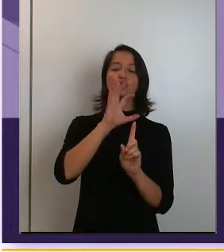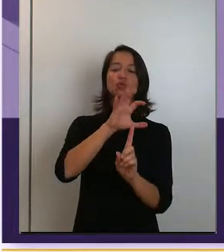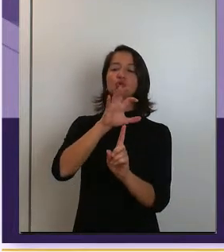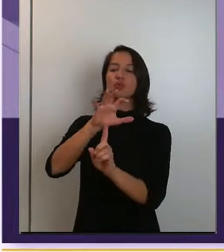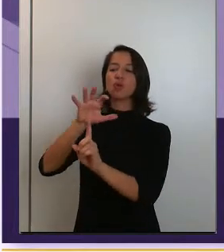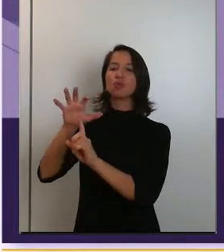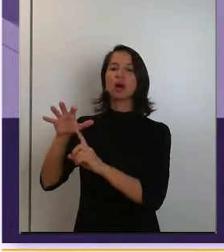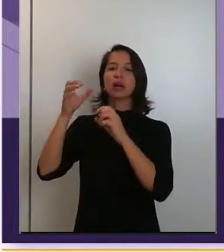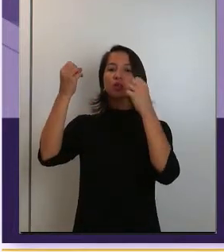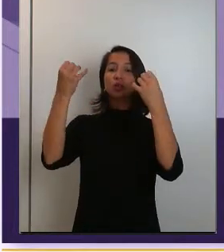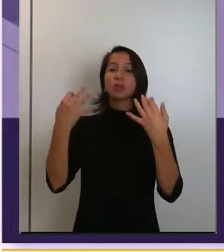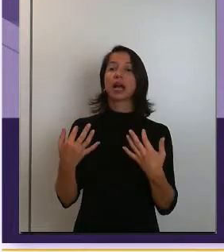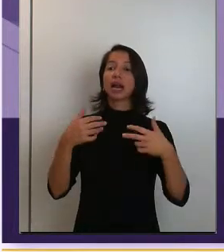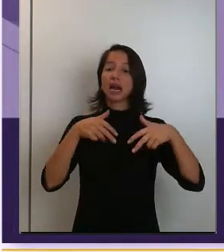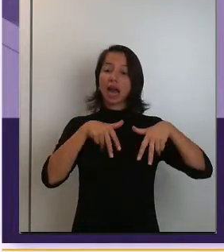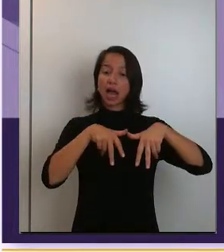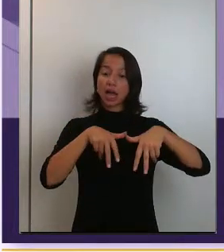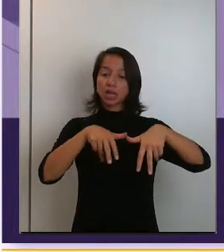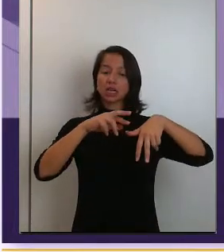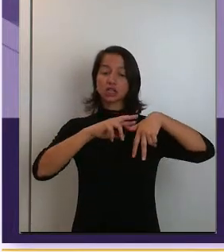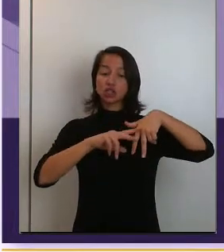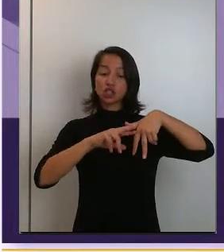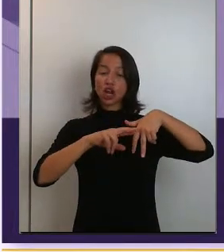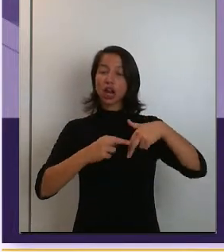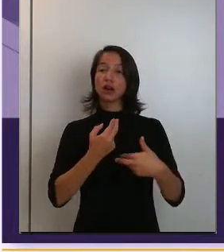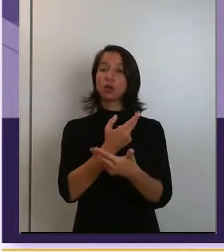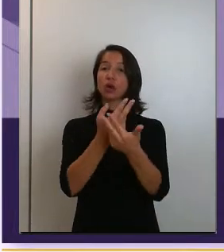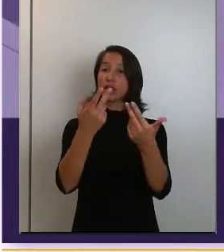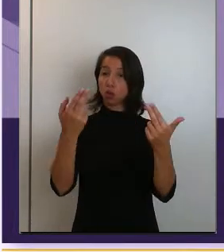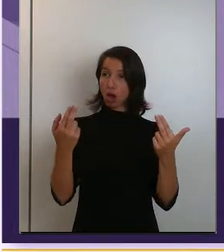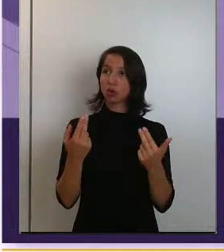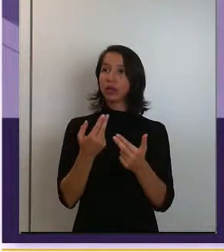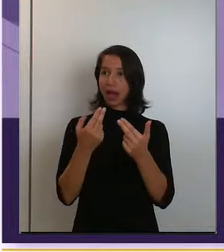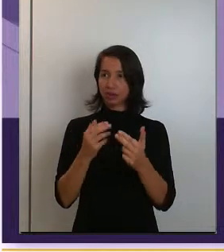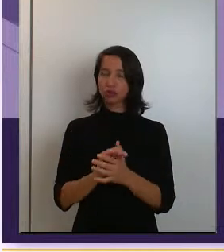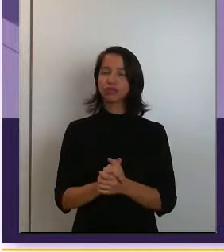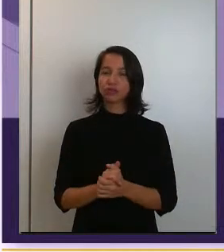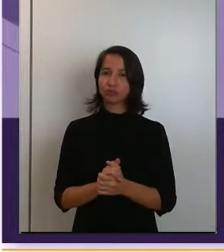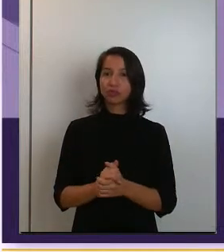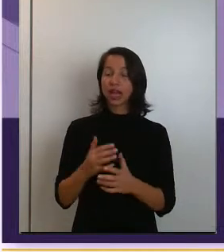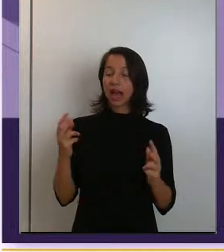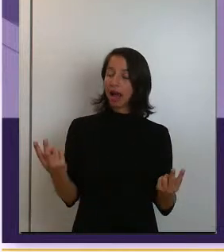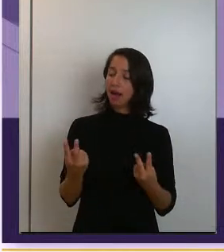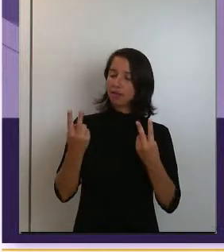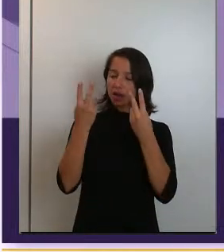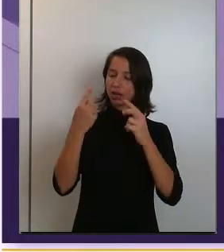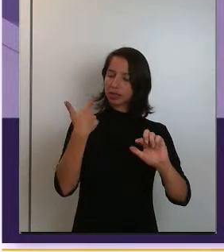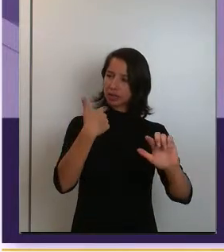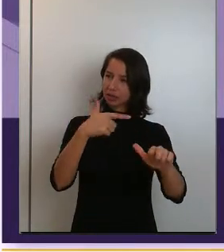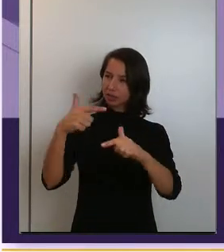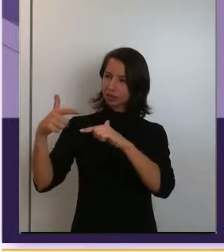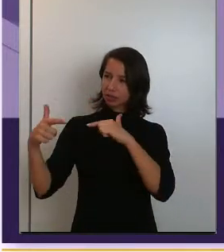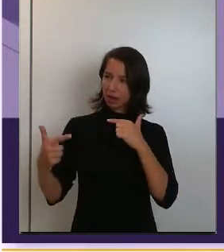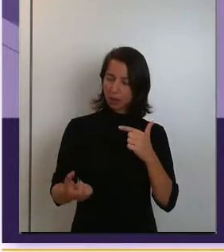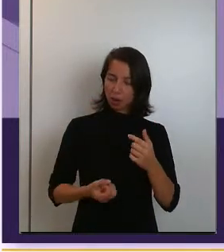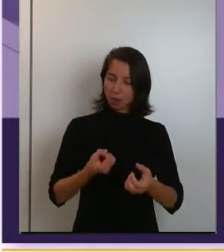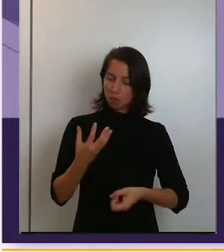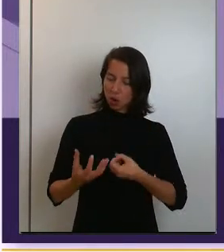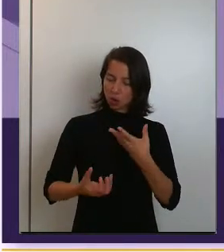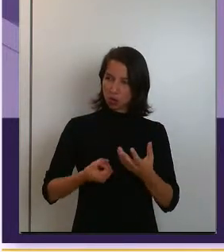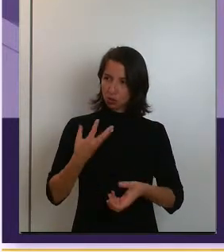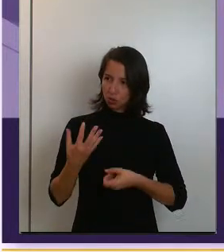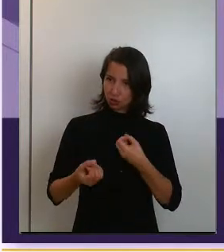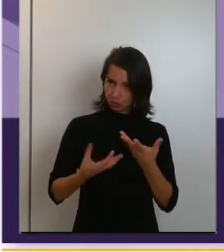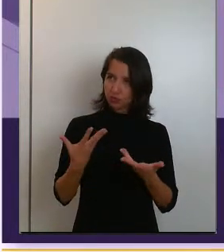igualdade de gênero. E a valorização do trabalho reprodutivo e essa necessidade mundial de promover uma divisão mais